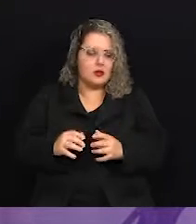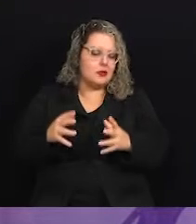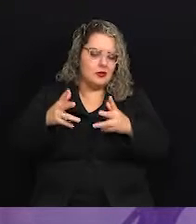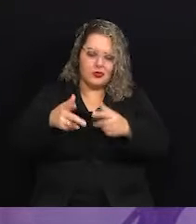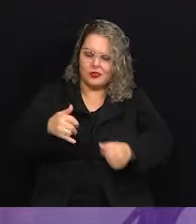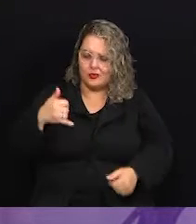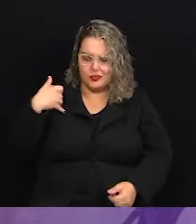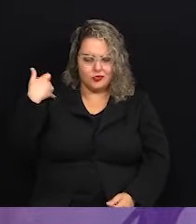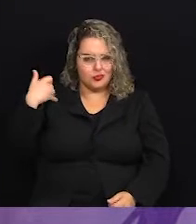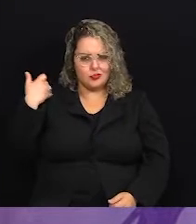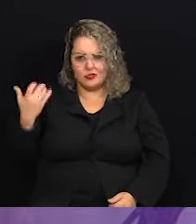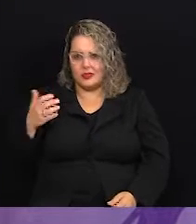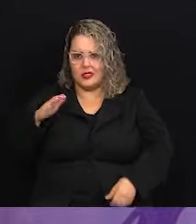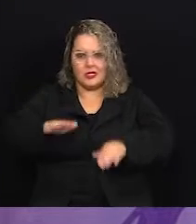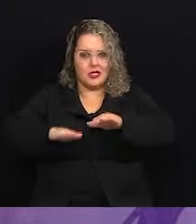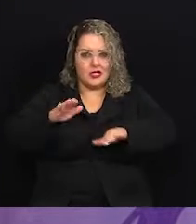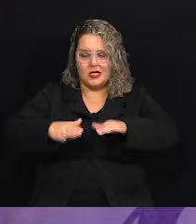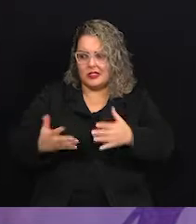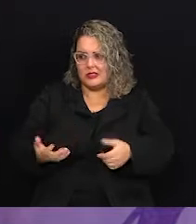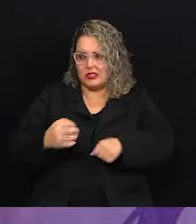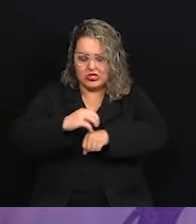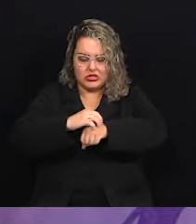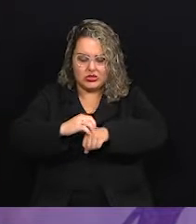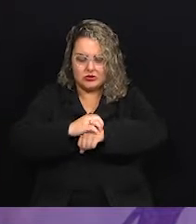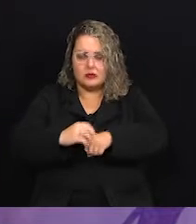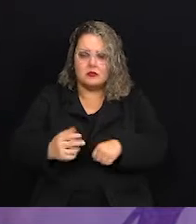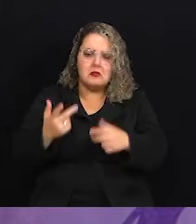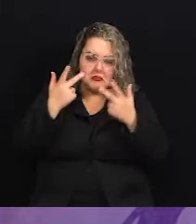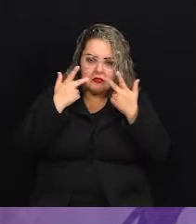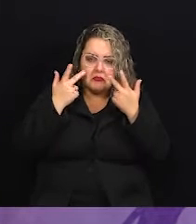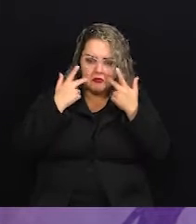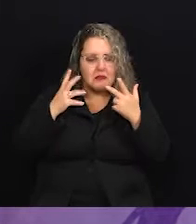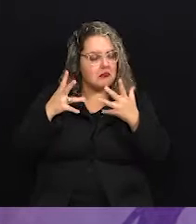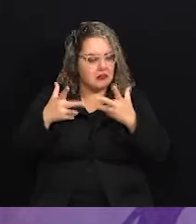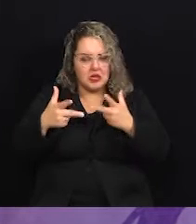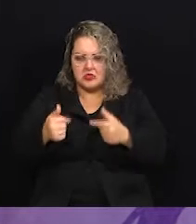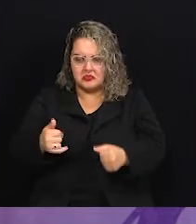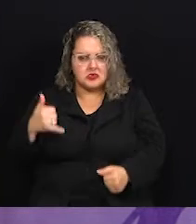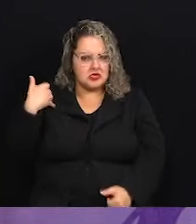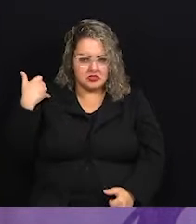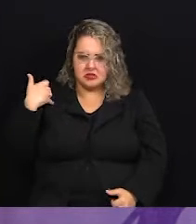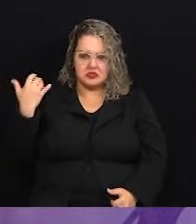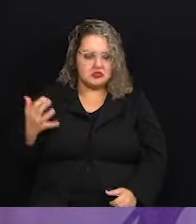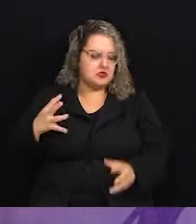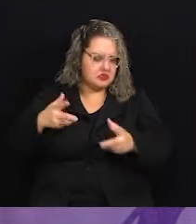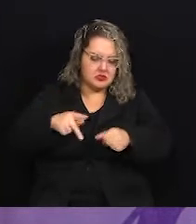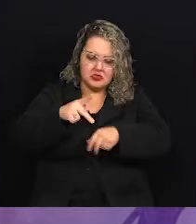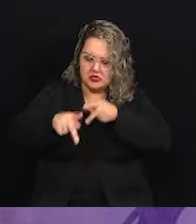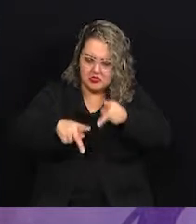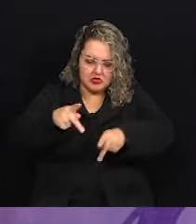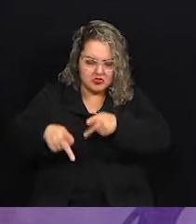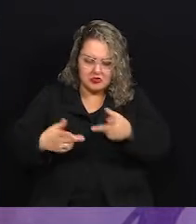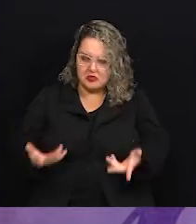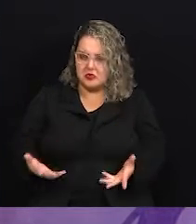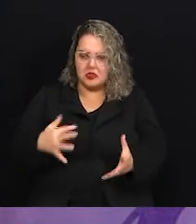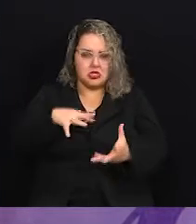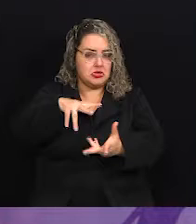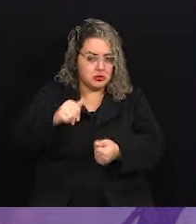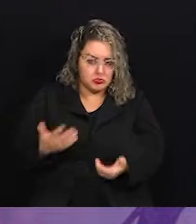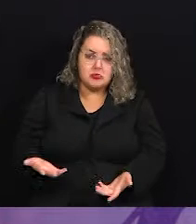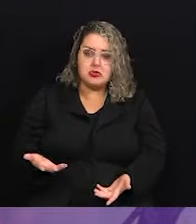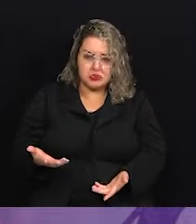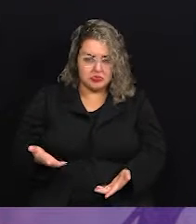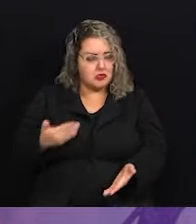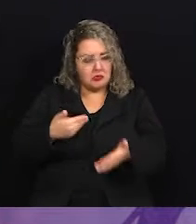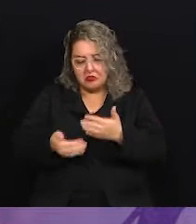prevalente em todas as idades, talvez uma das doenças alérgicas mais comuns em todas as idades, em todas as populações do mundo. É bastante